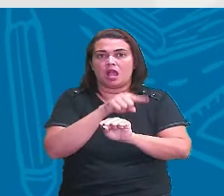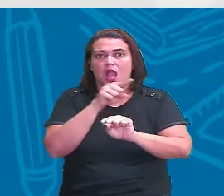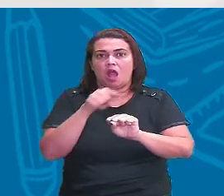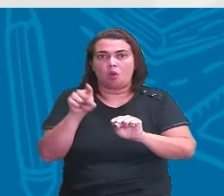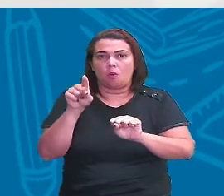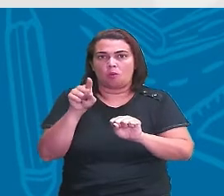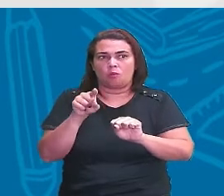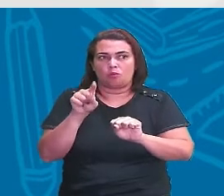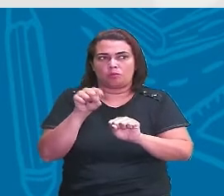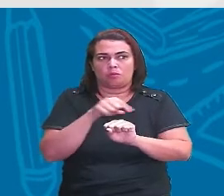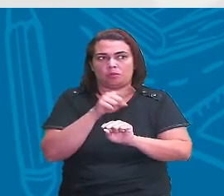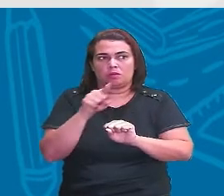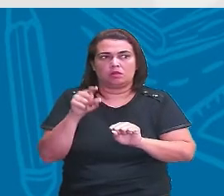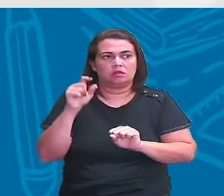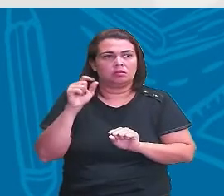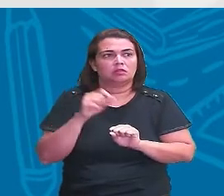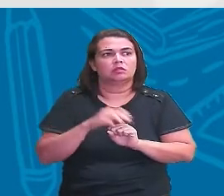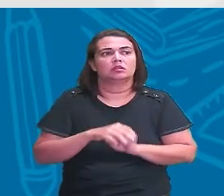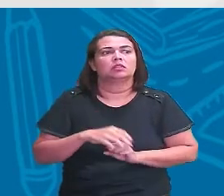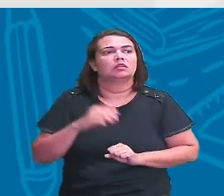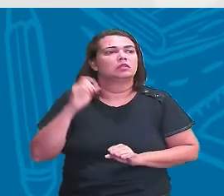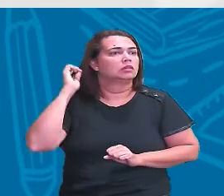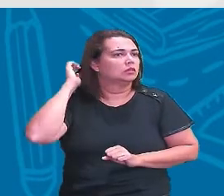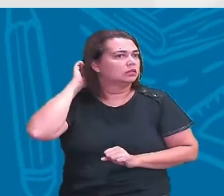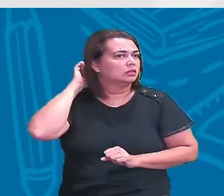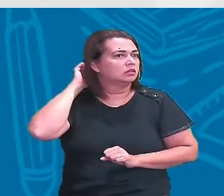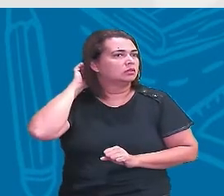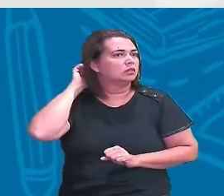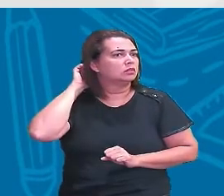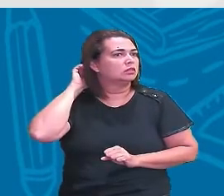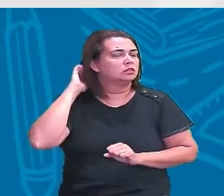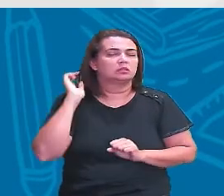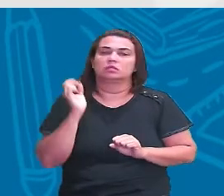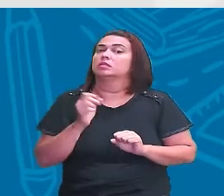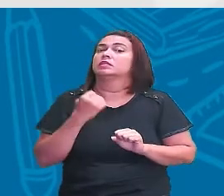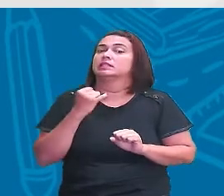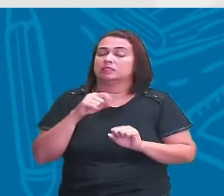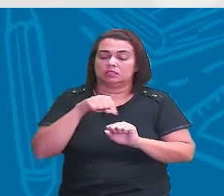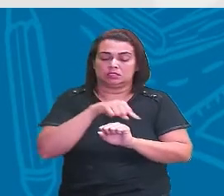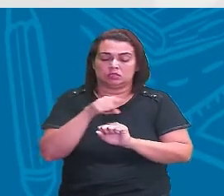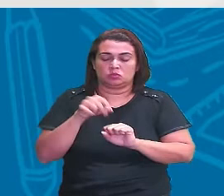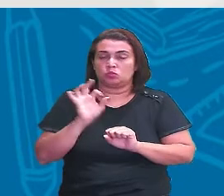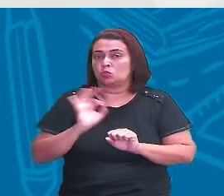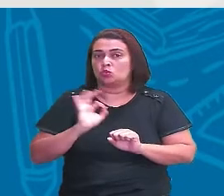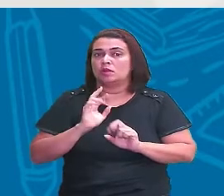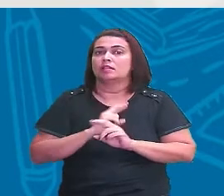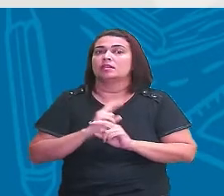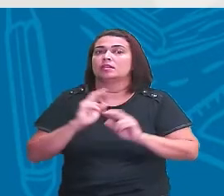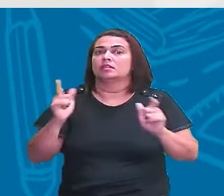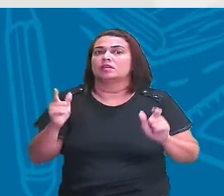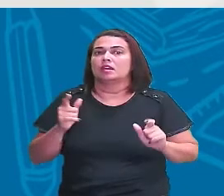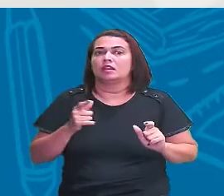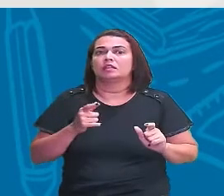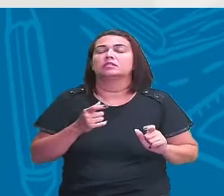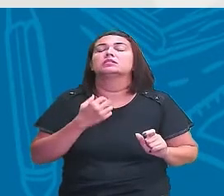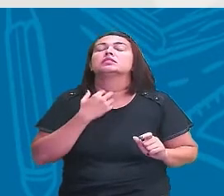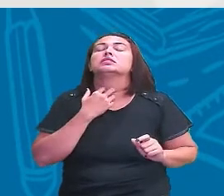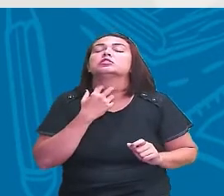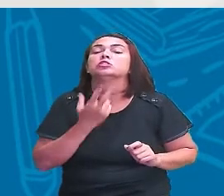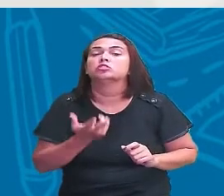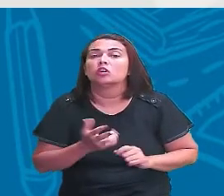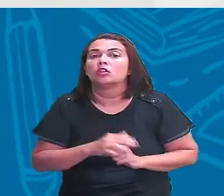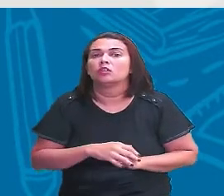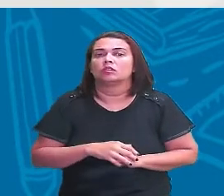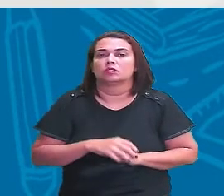pão, tá? Sem o acento a gente falaria pau, e tá errado. Tem que ter o